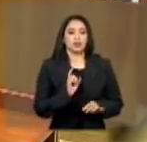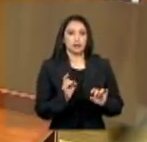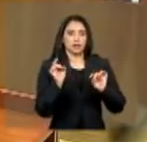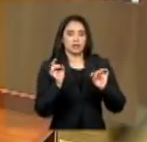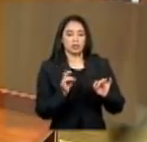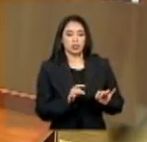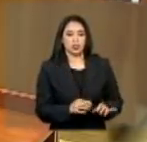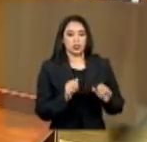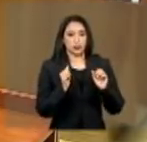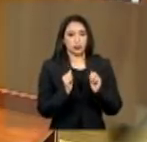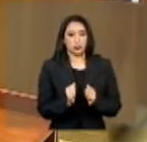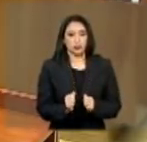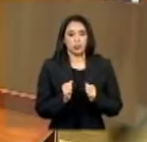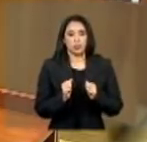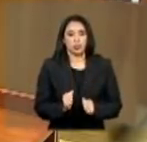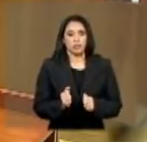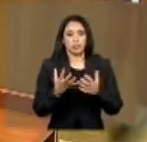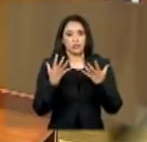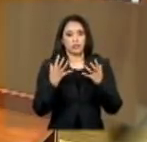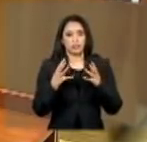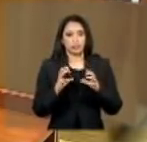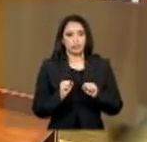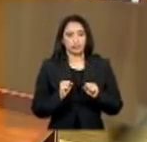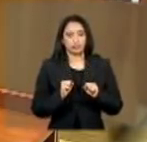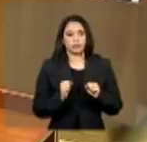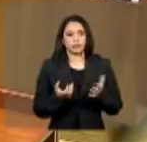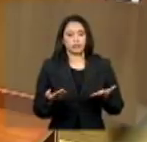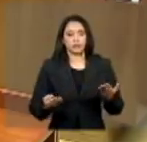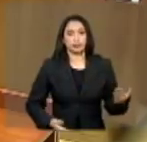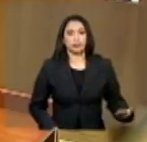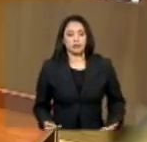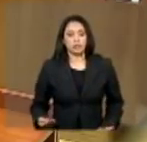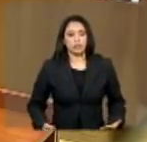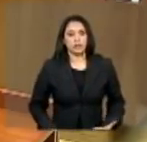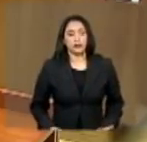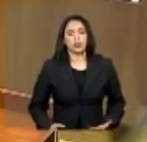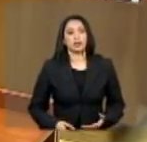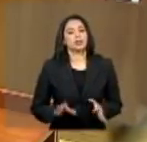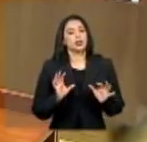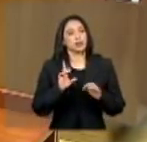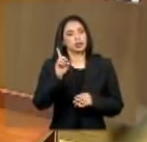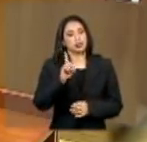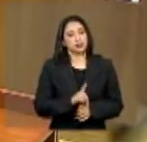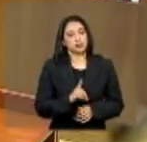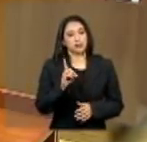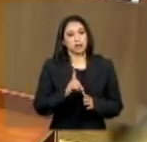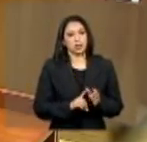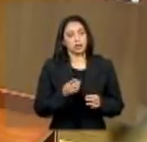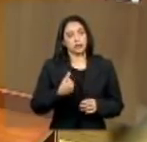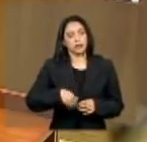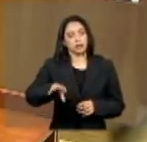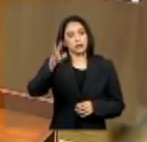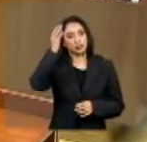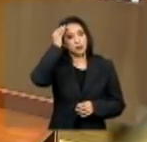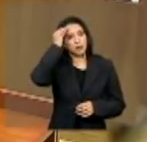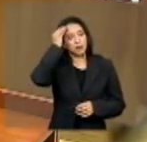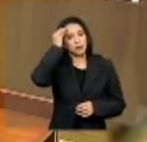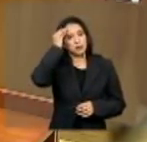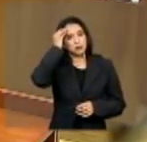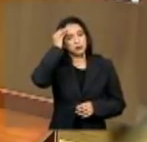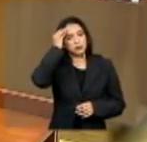aquisitivo dos servidores o direito à indenização então meu entendimento é diametralmente